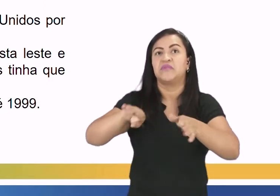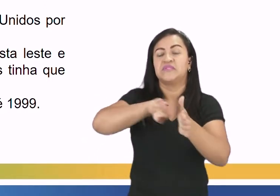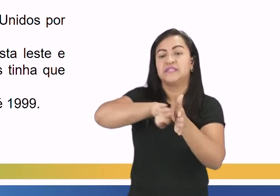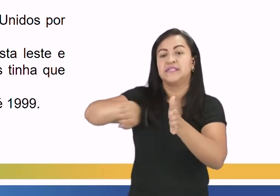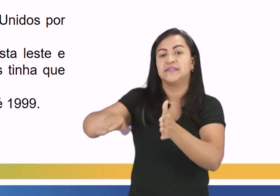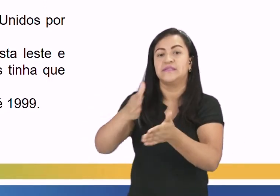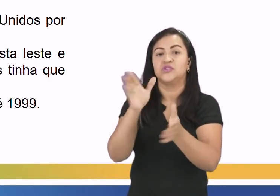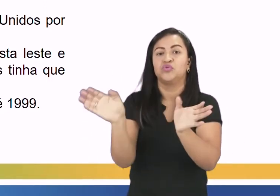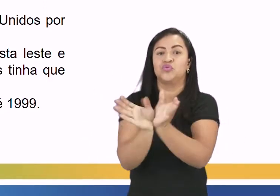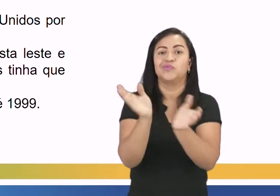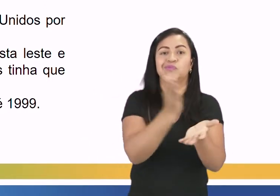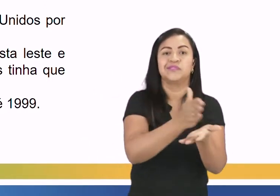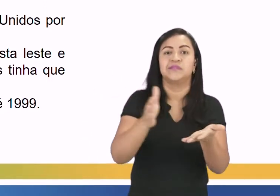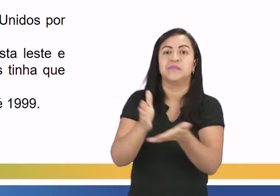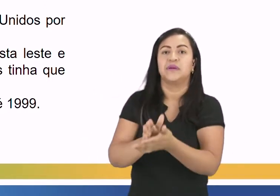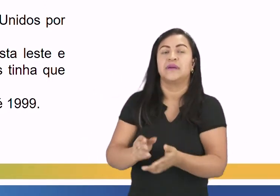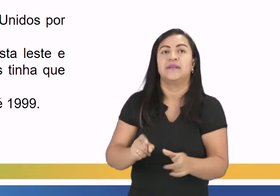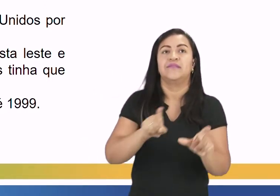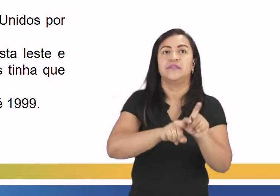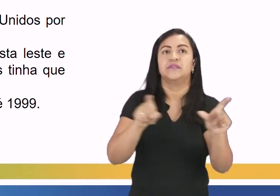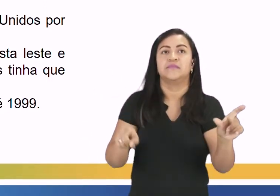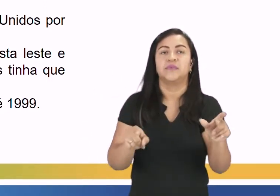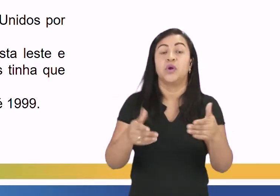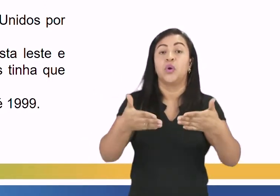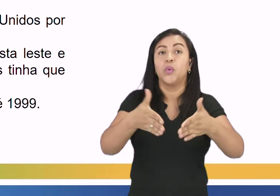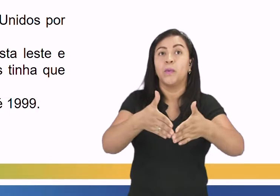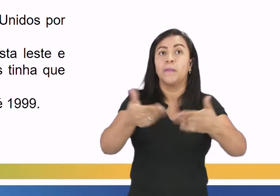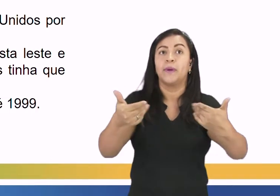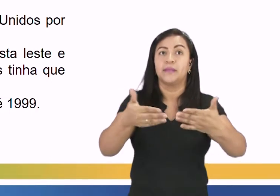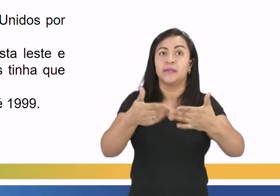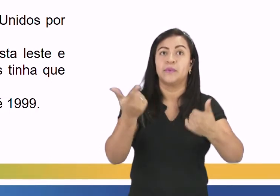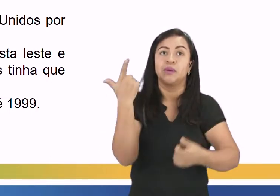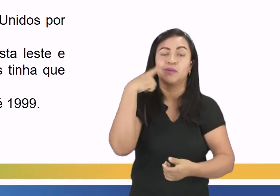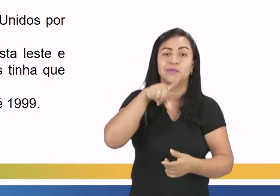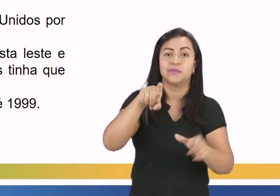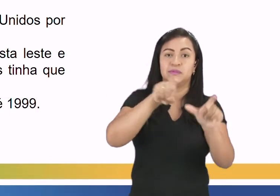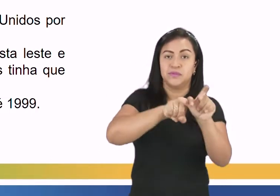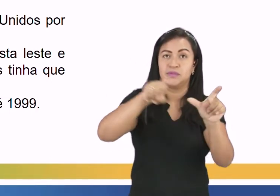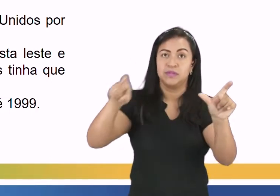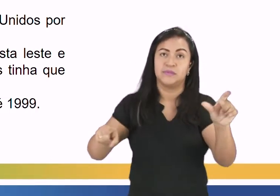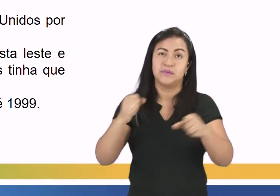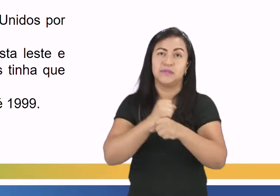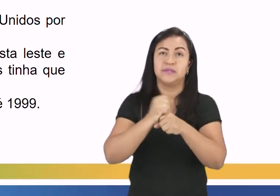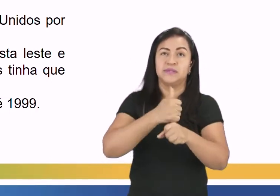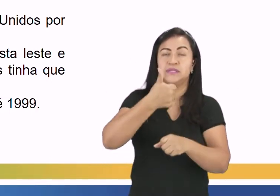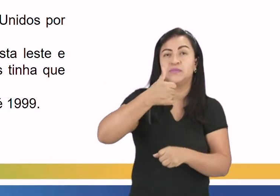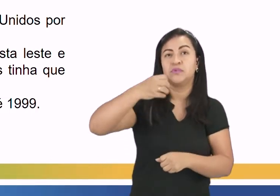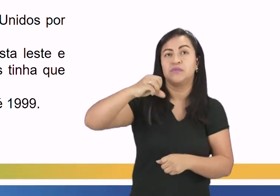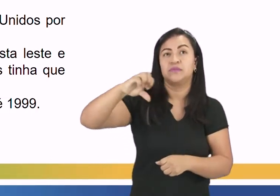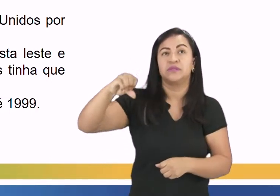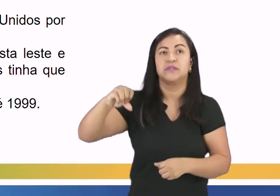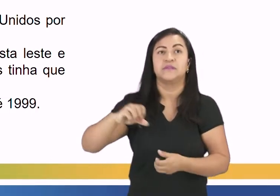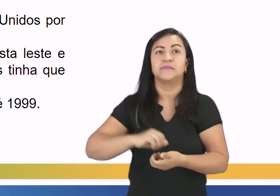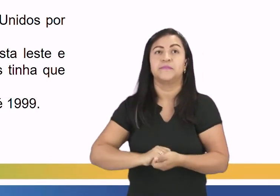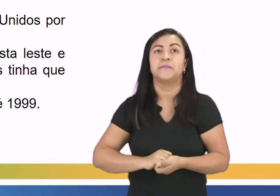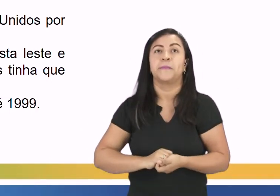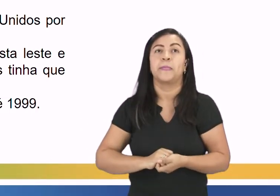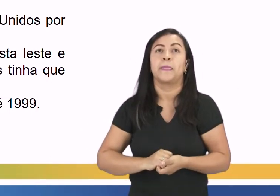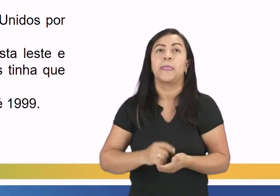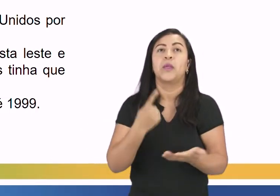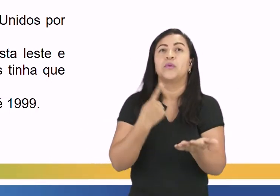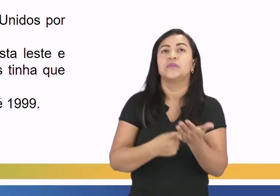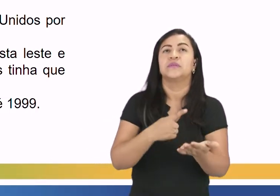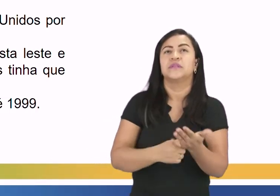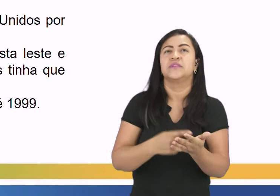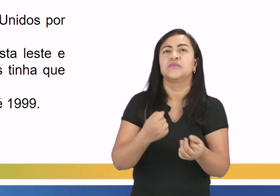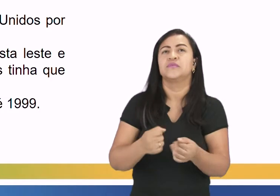independência em 1903. O tratado cedia o controle da zona do canal aos Estados Unidos por